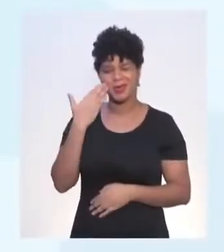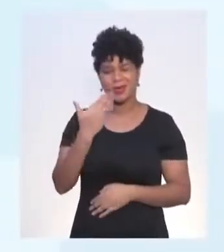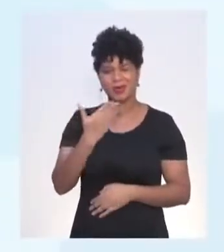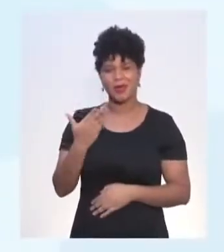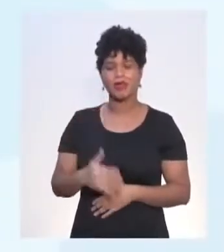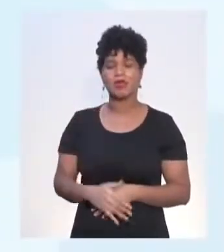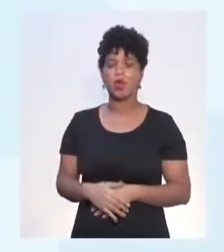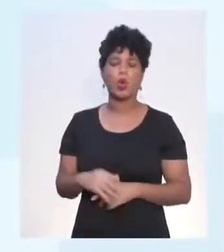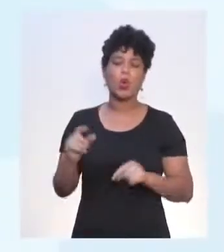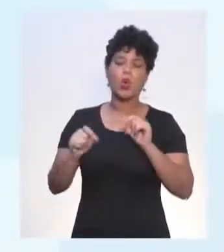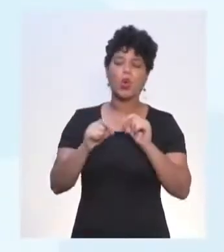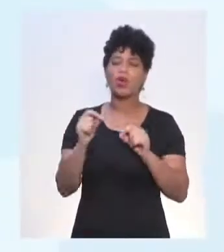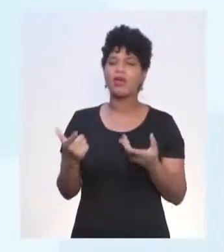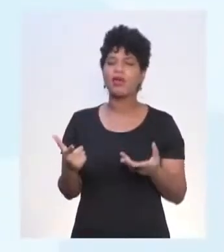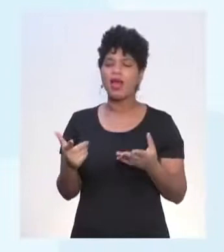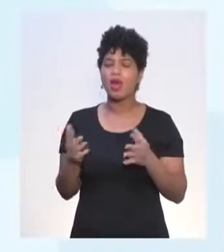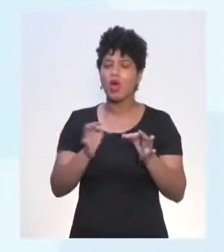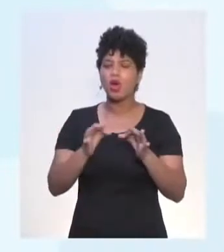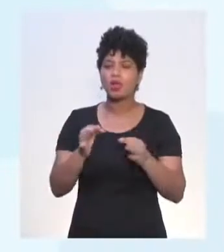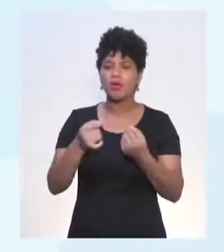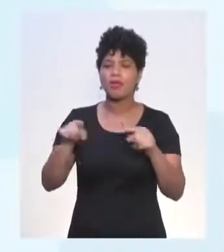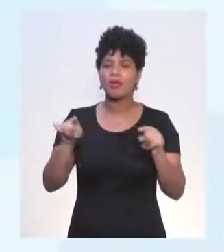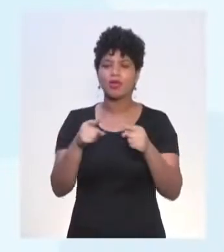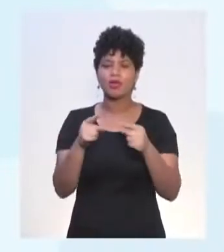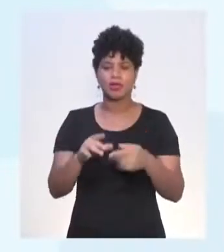tu não fica é um arranjo musical